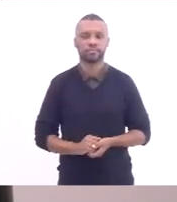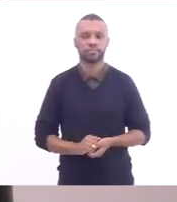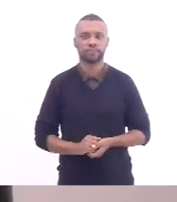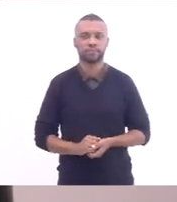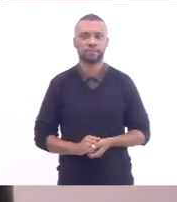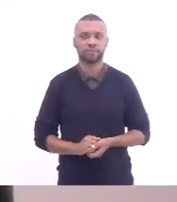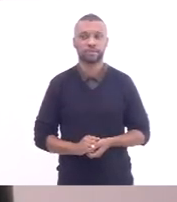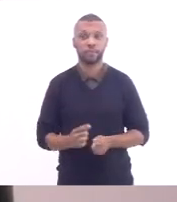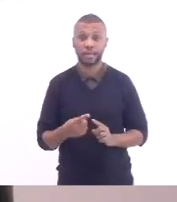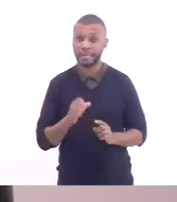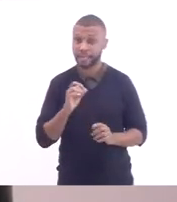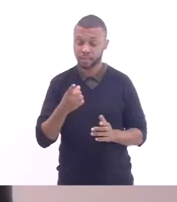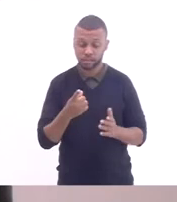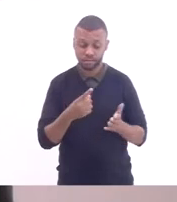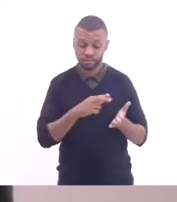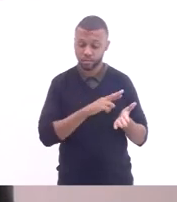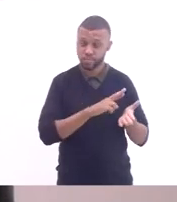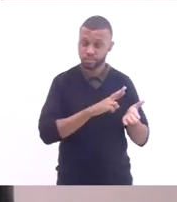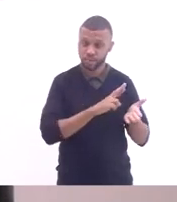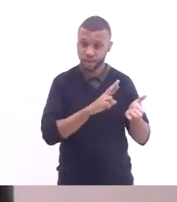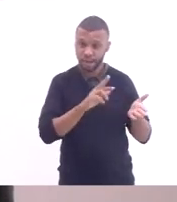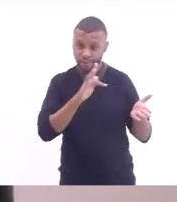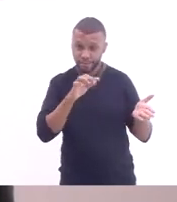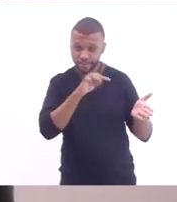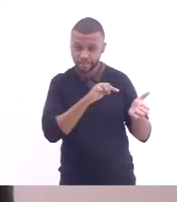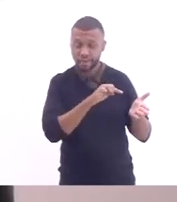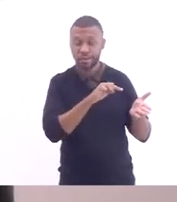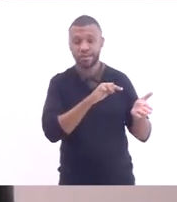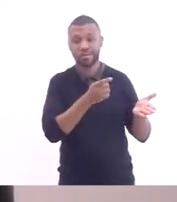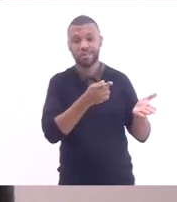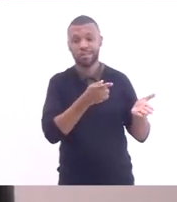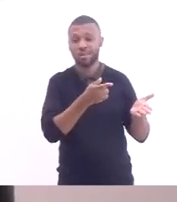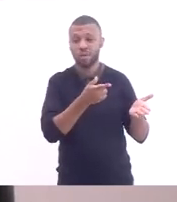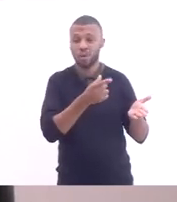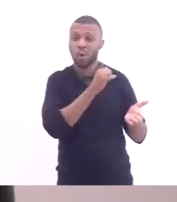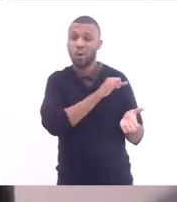Porque sem ele, o Rio de Janeiro teria problemas mais sérios.